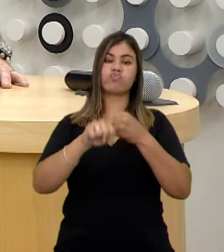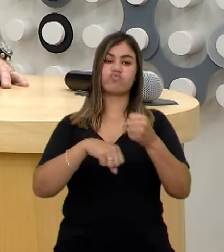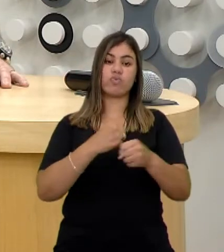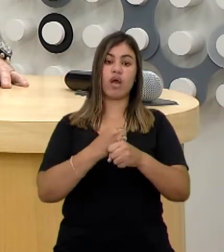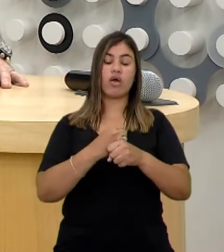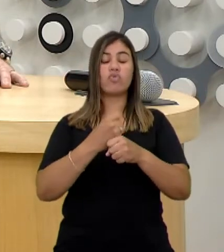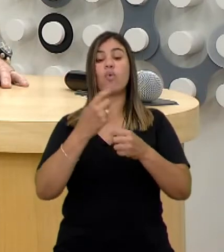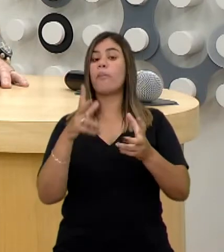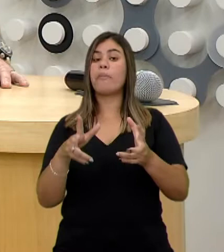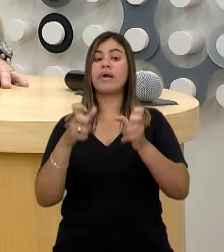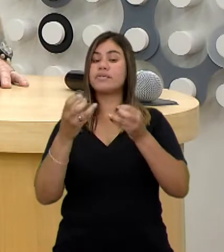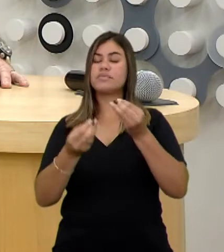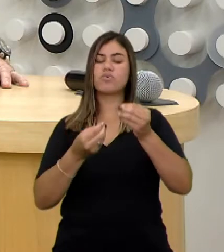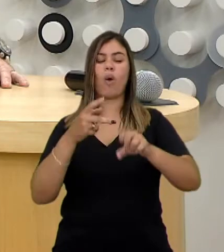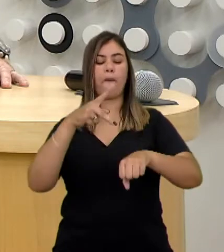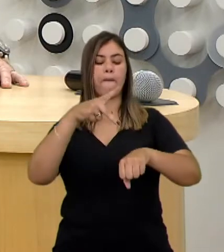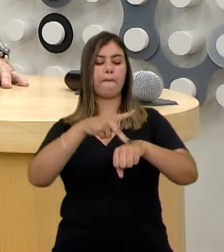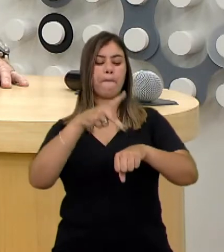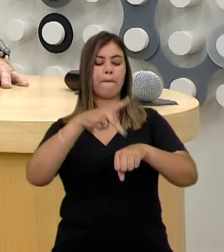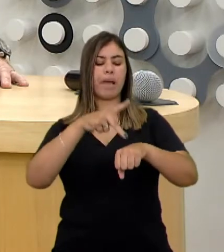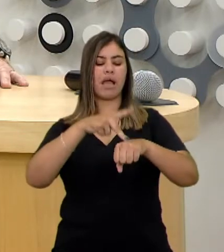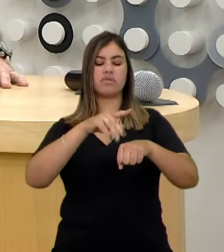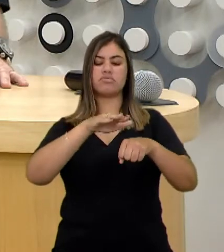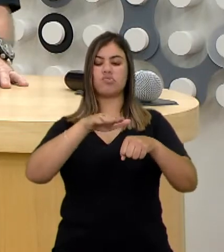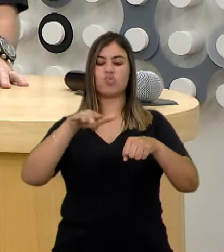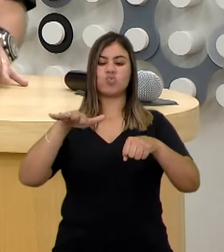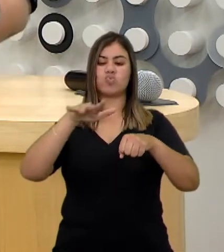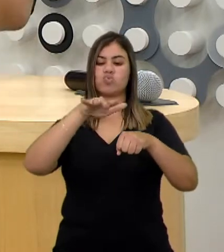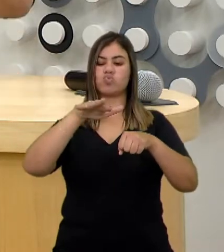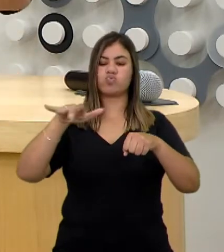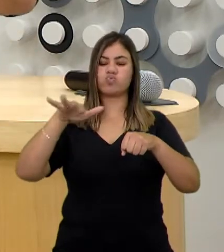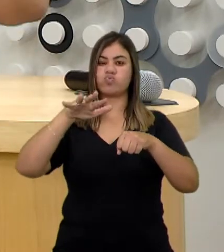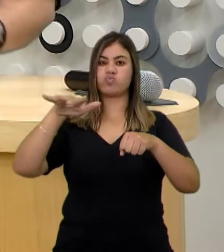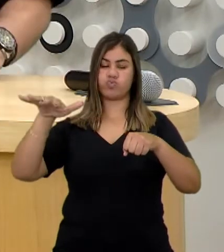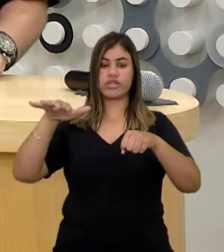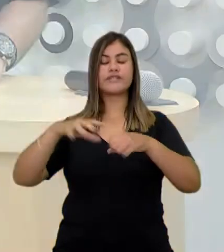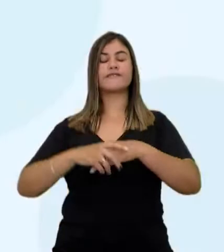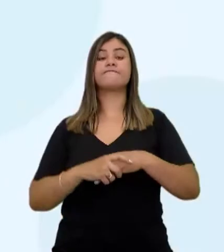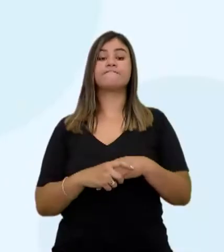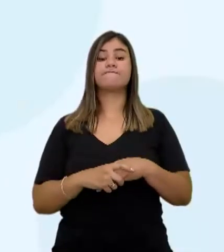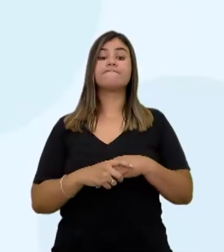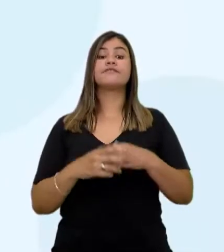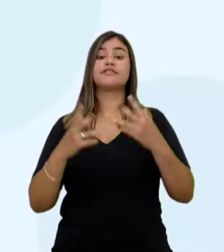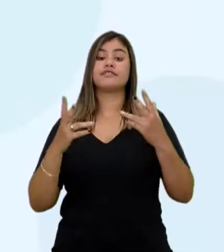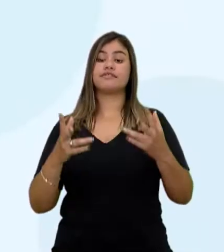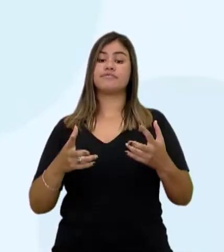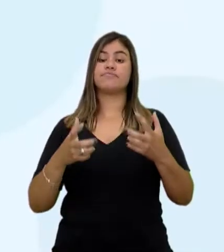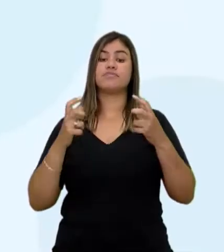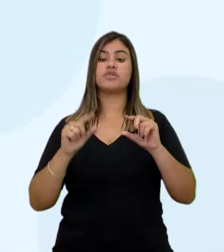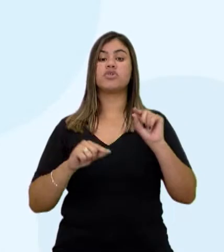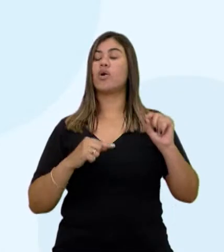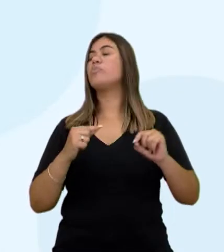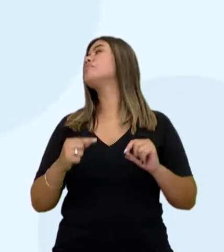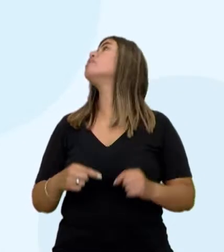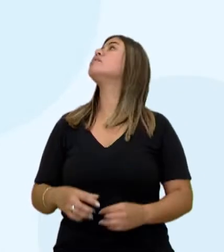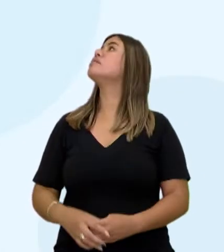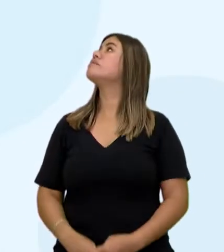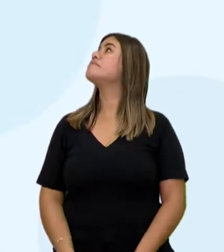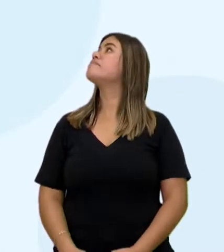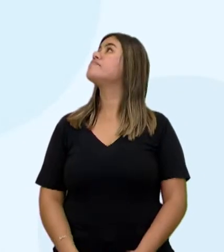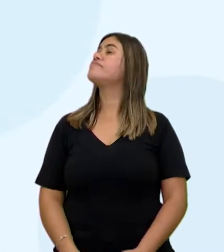né, que vão se transformando no período do tempo, né? Então a gente percebe lá na tabela geológica, né, que tem lá